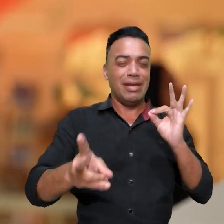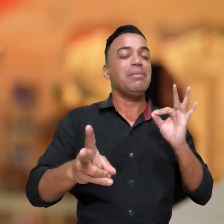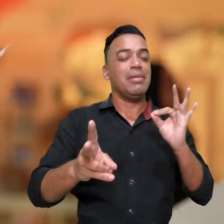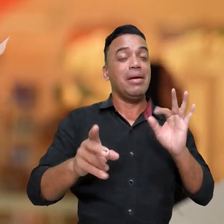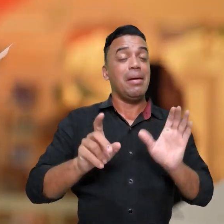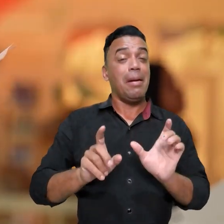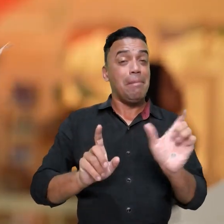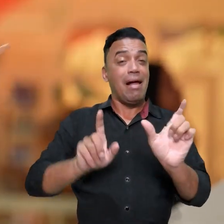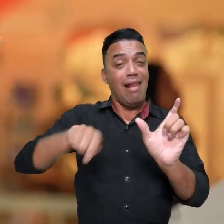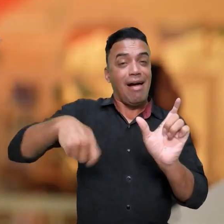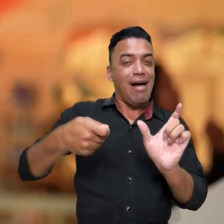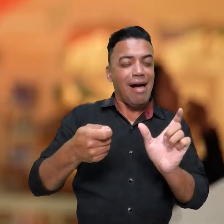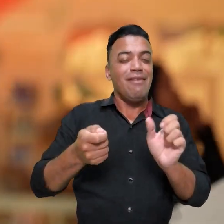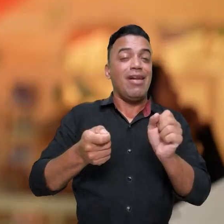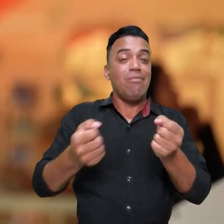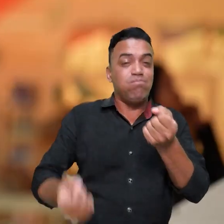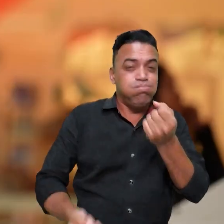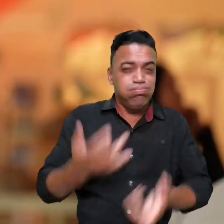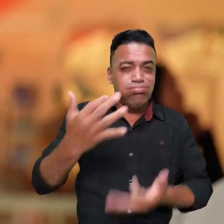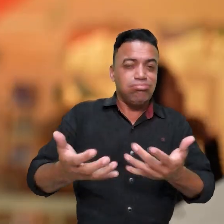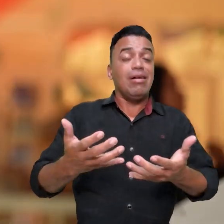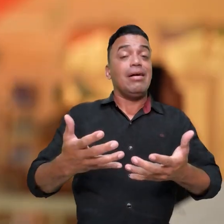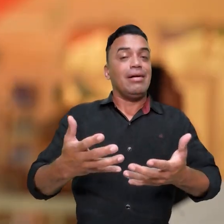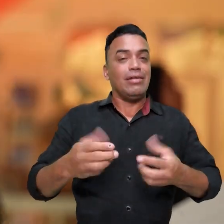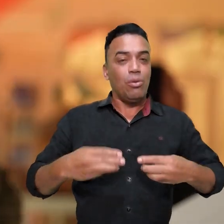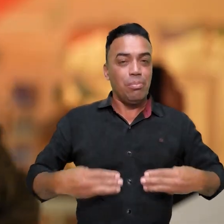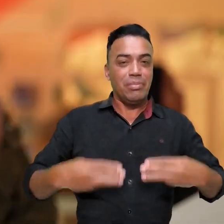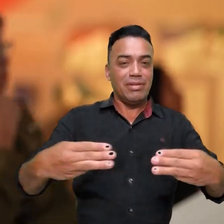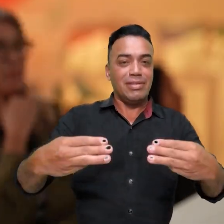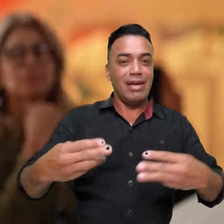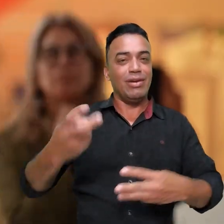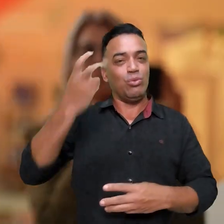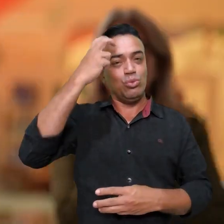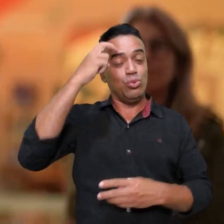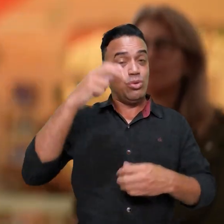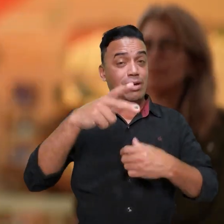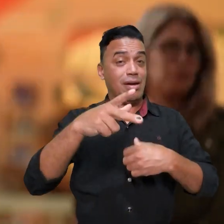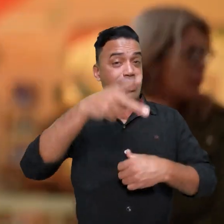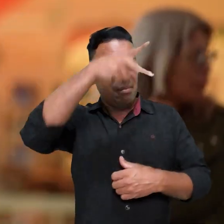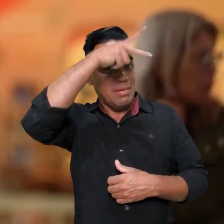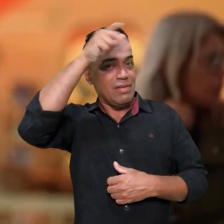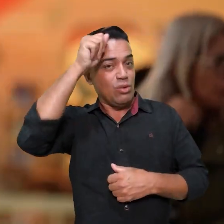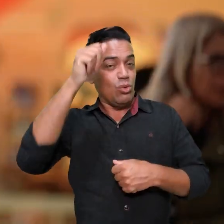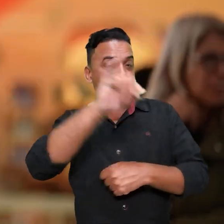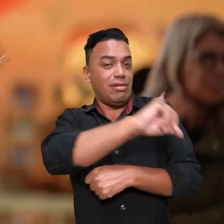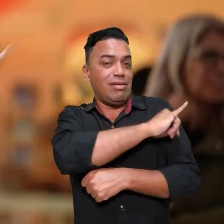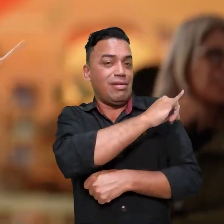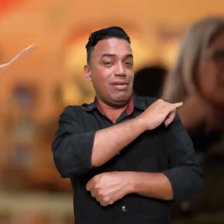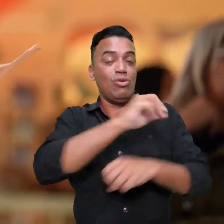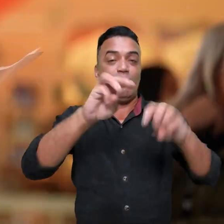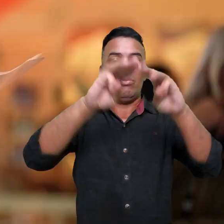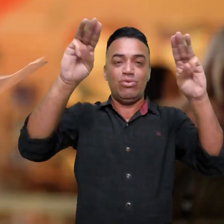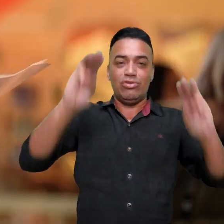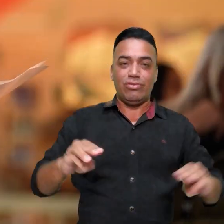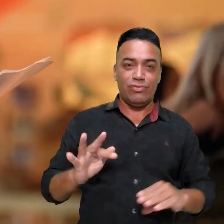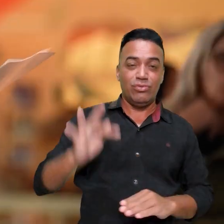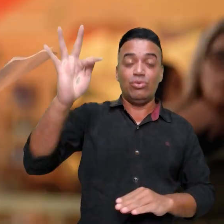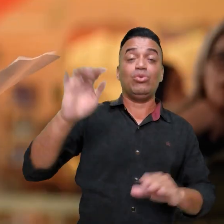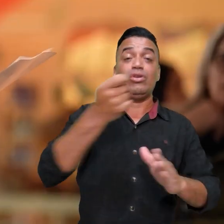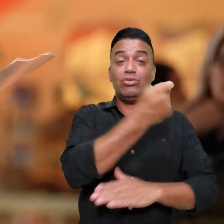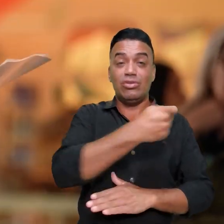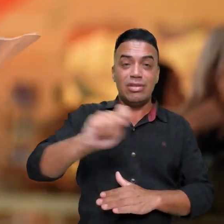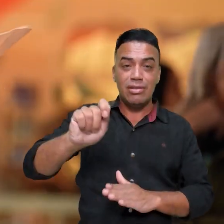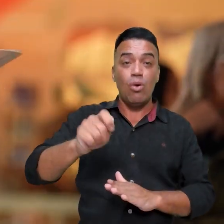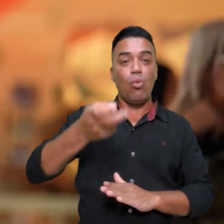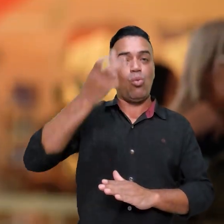Acesa. O Palavra Acesa é apresentado pelo Ministério da Cultura, a Prefeitura do Rio, o Museu do Amanhã, com realização da Associação Cultural